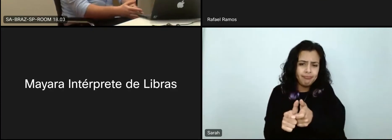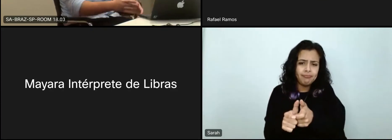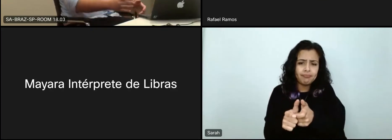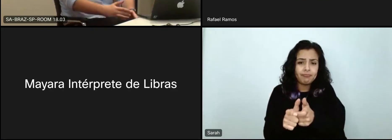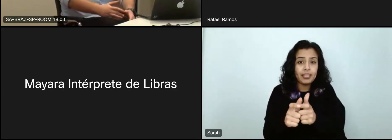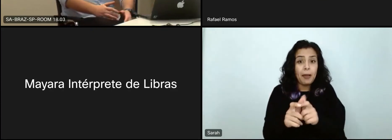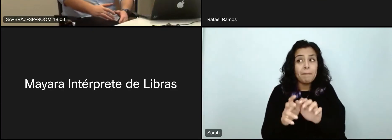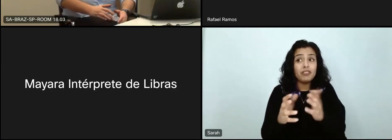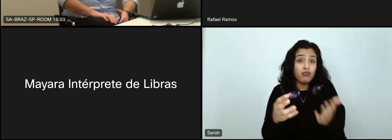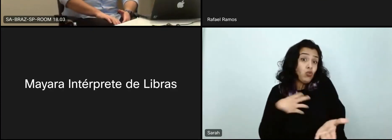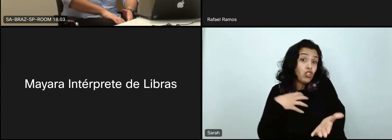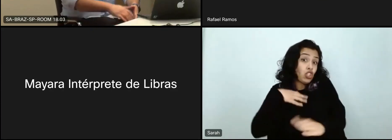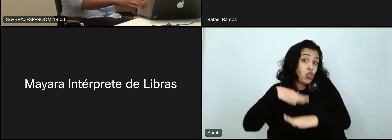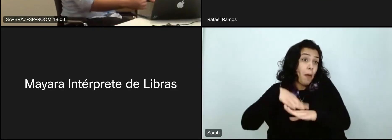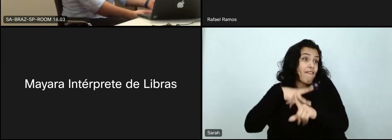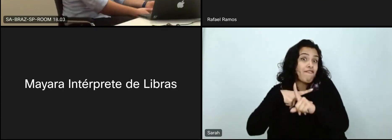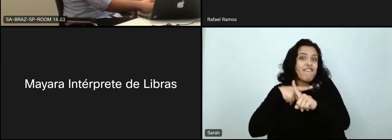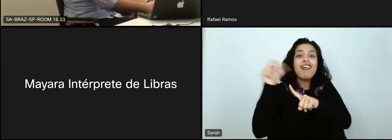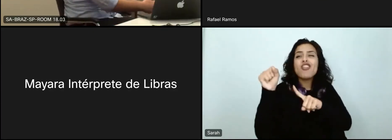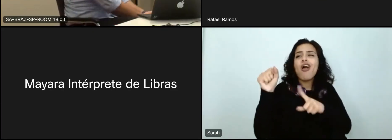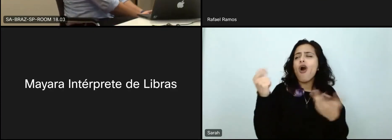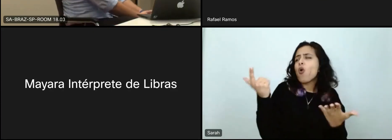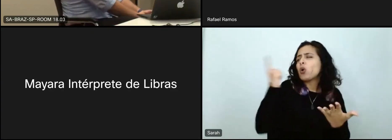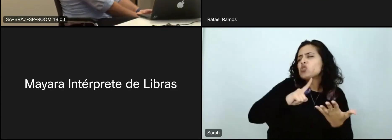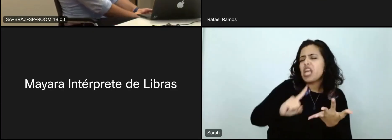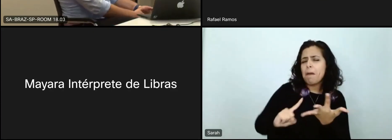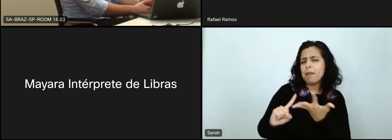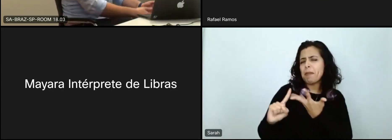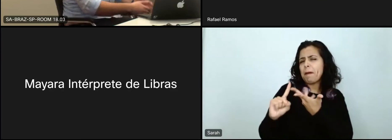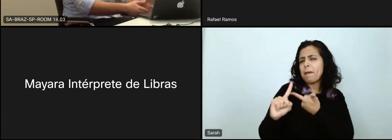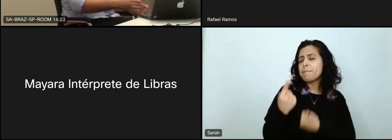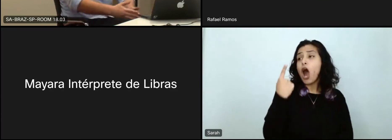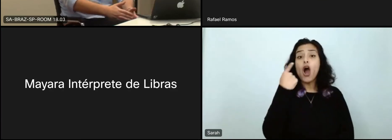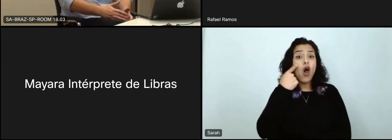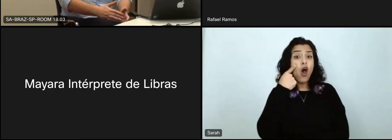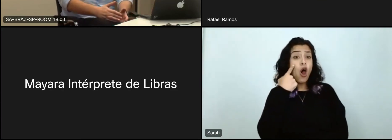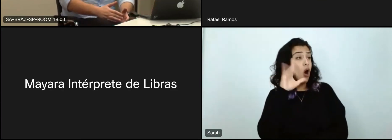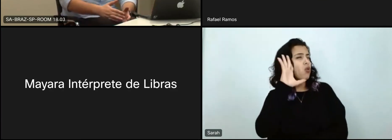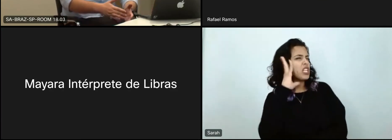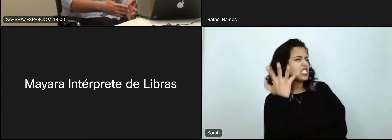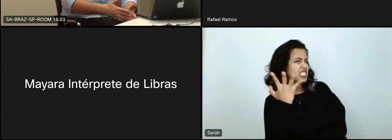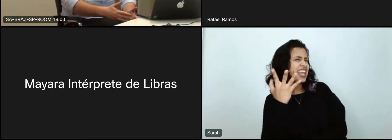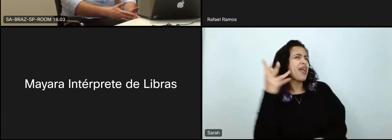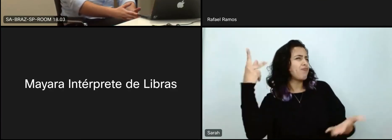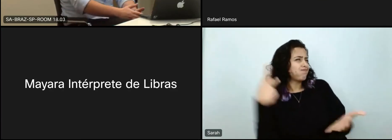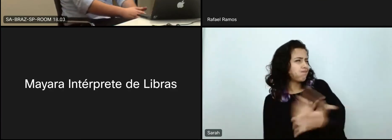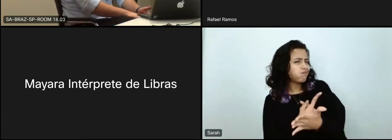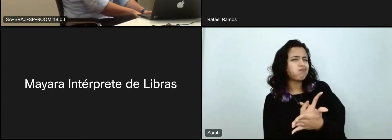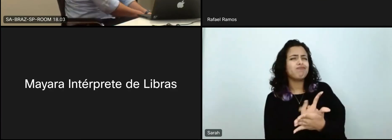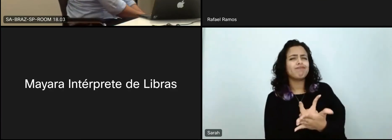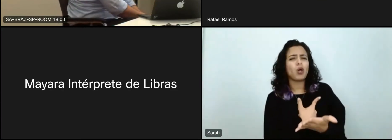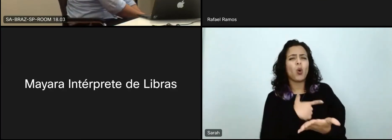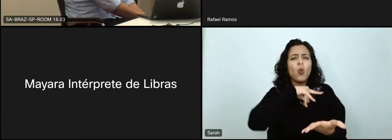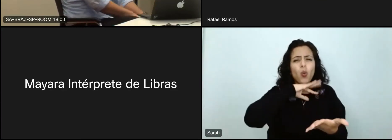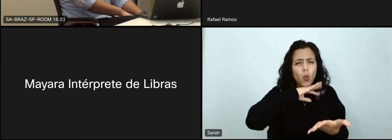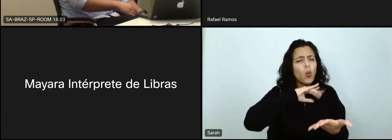vitorioso, onde a gente possa falar, essas pessoas, a gente teve um passado muito trágico, mas a gente conseguiu chegar até aqui hoje. Então, eu